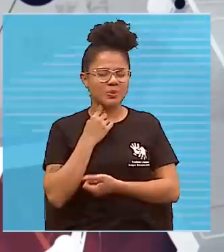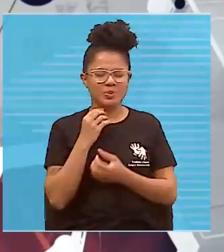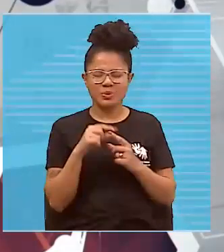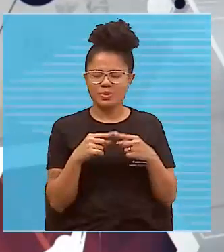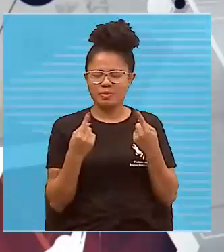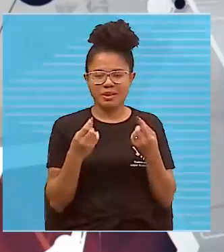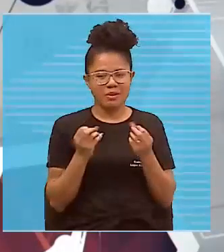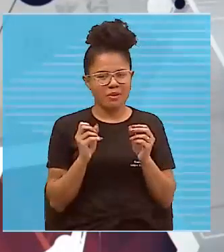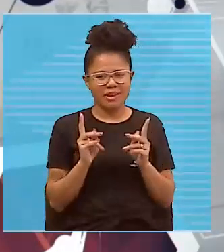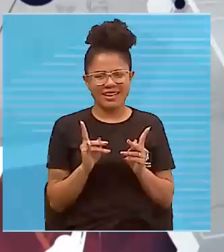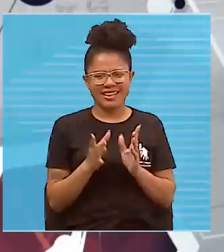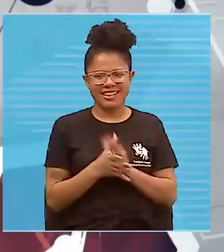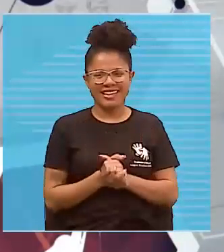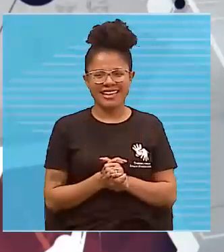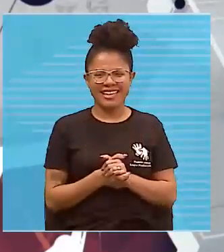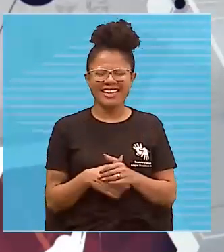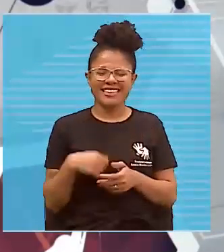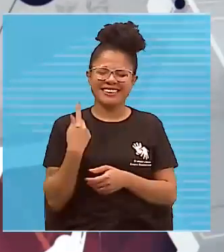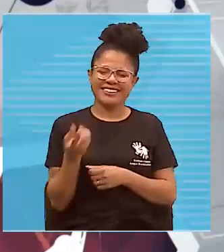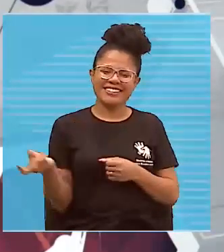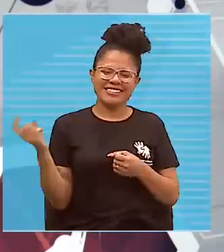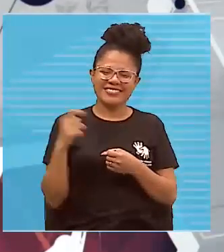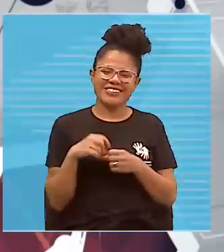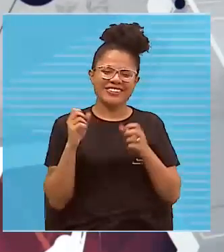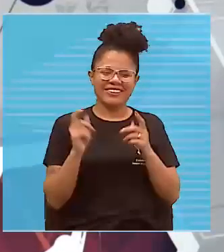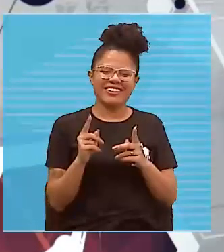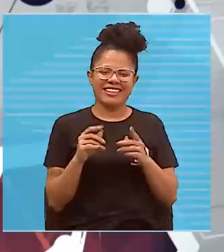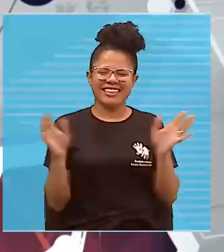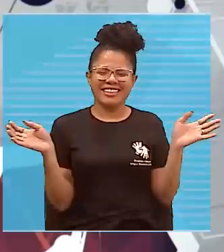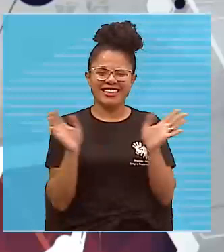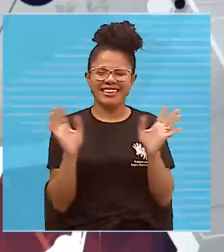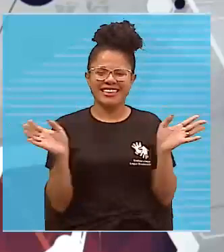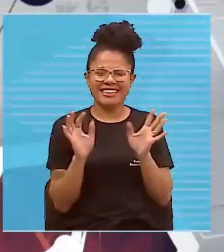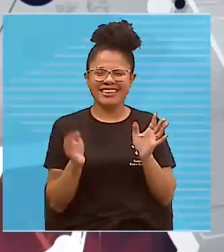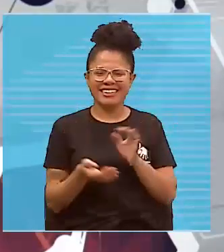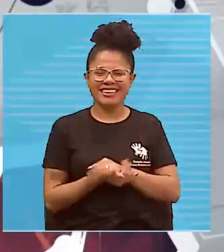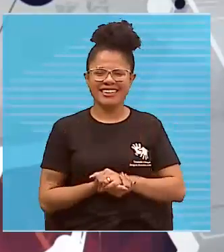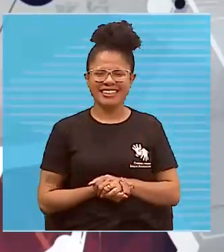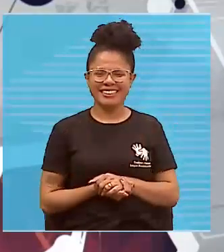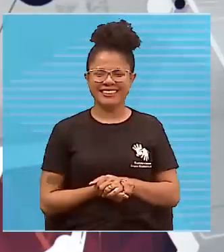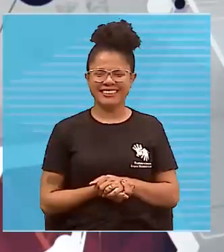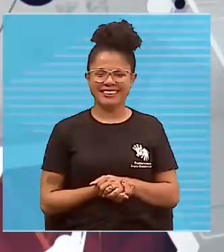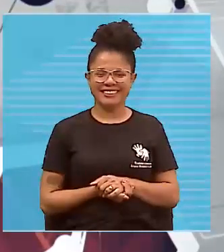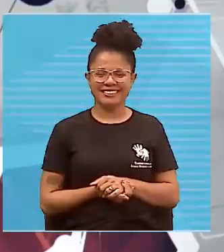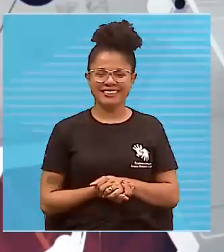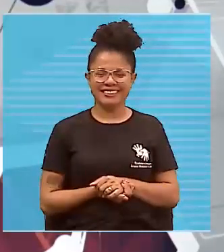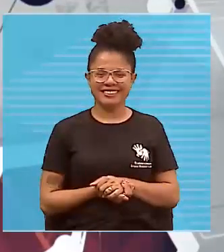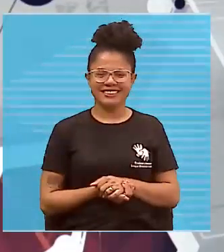quê? Nós temos que respirar. E a gente volta já já. Te hidrata e vem. Até mais.